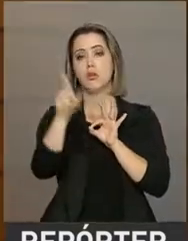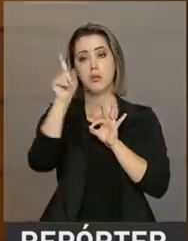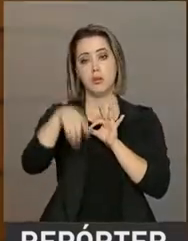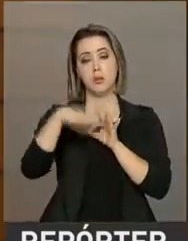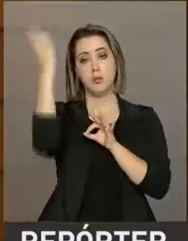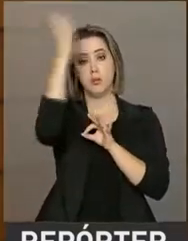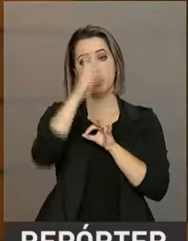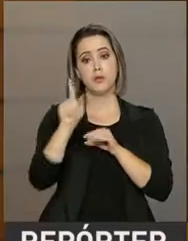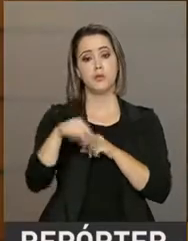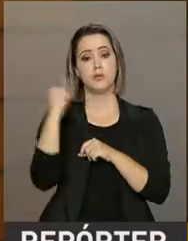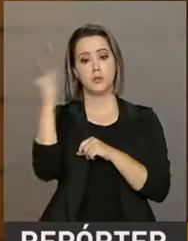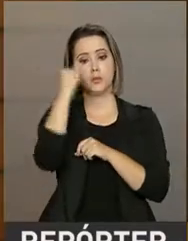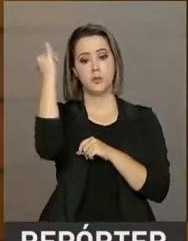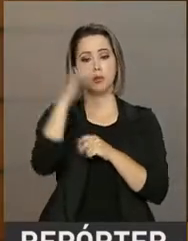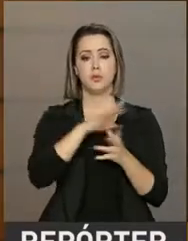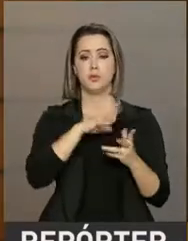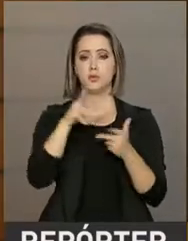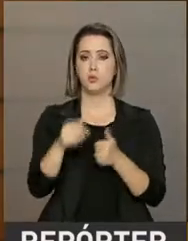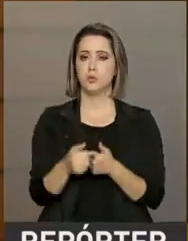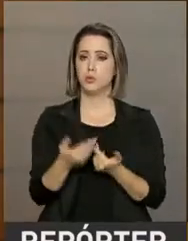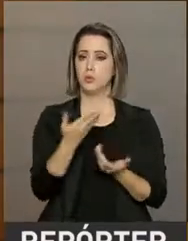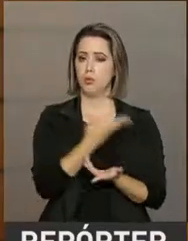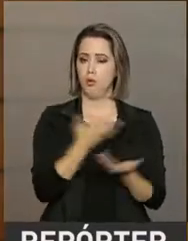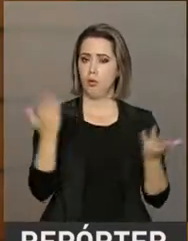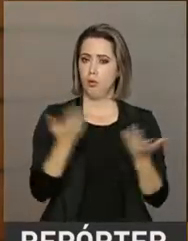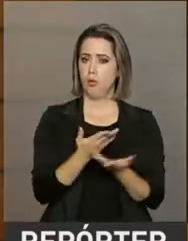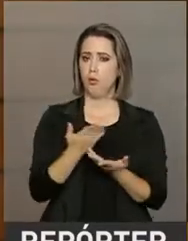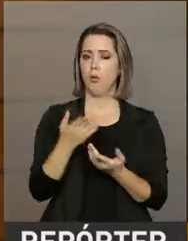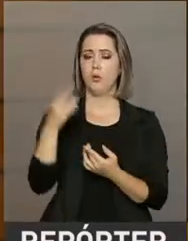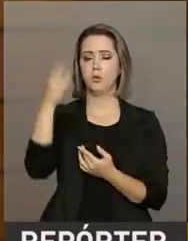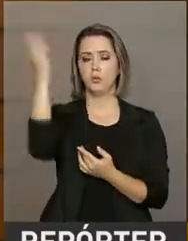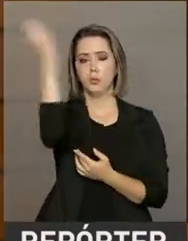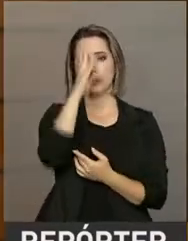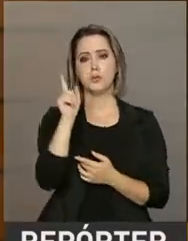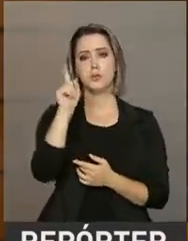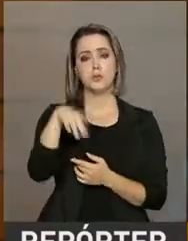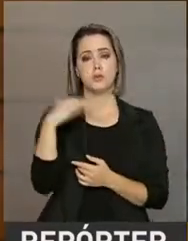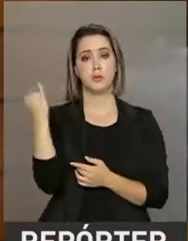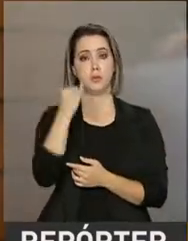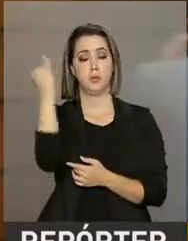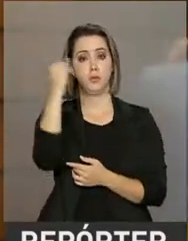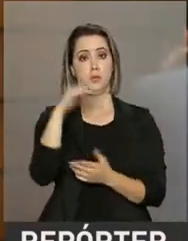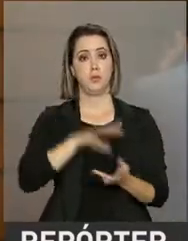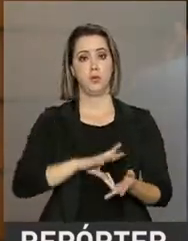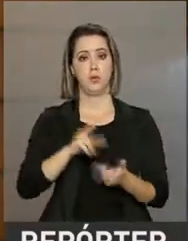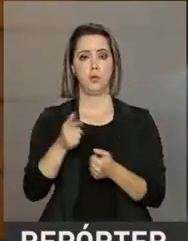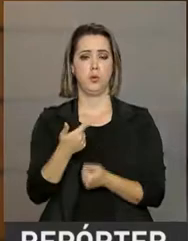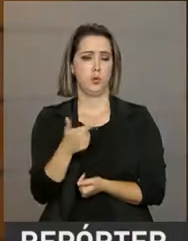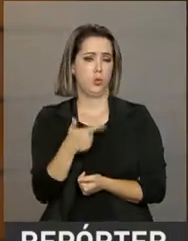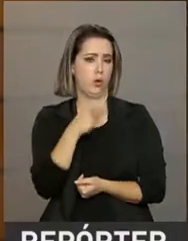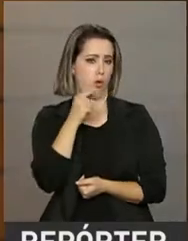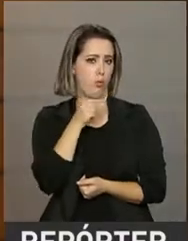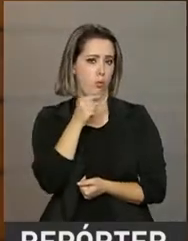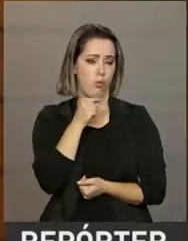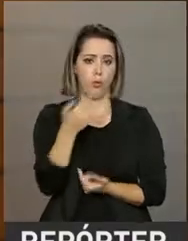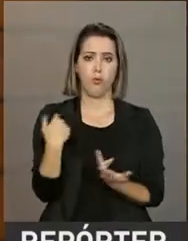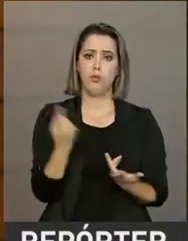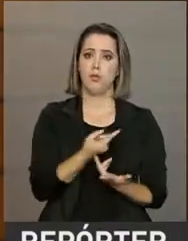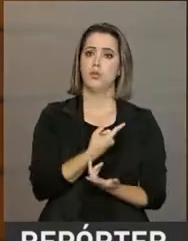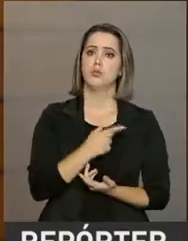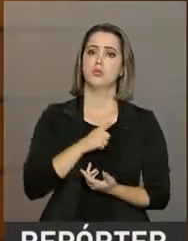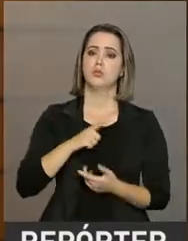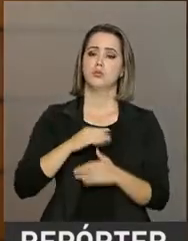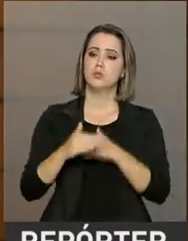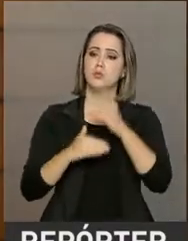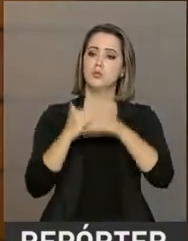num momento de profunda transformação que é melhor que as pessoas entendam e conheçam de perto eu não tenho dúvida que nós temos um momento de